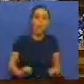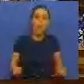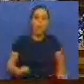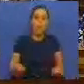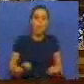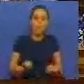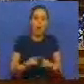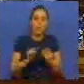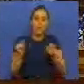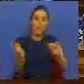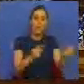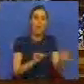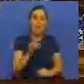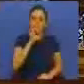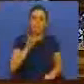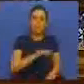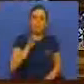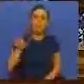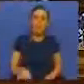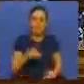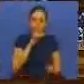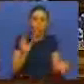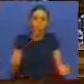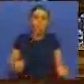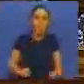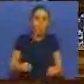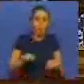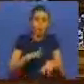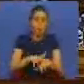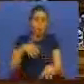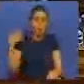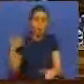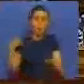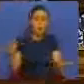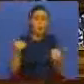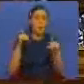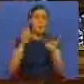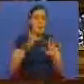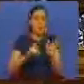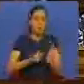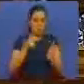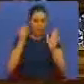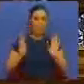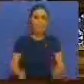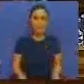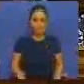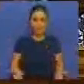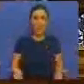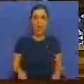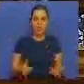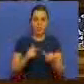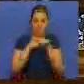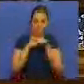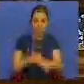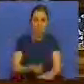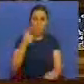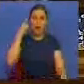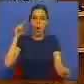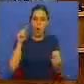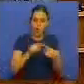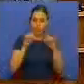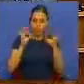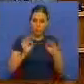este debate que estamos a fazer no Parlamento. Mas o que é necessário é cumprir os objetivos,